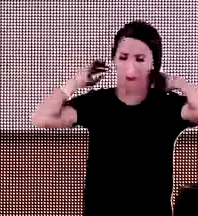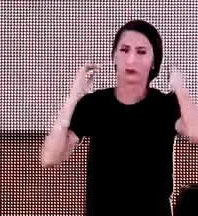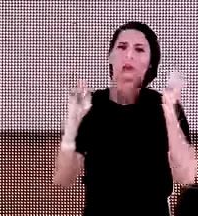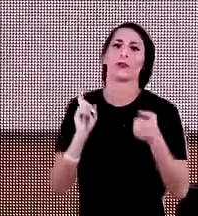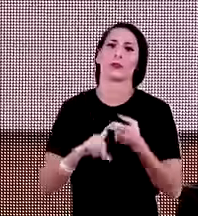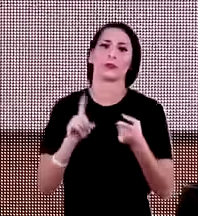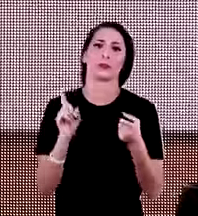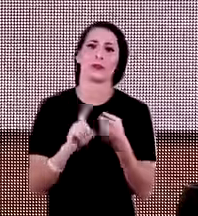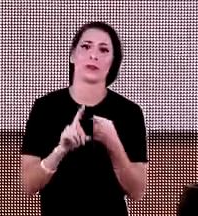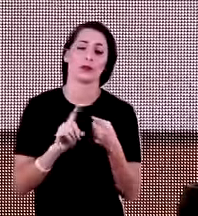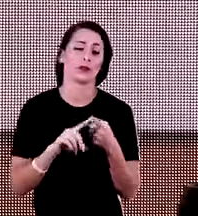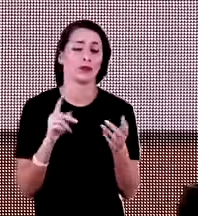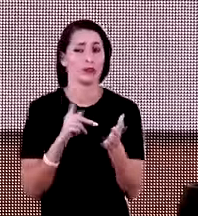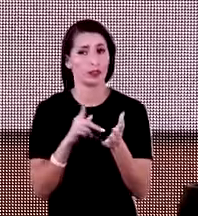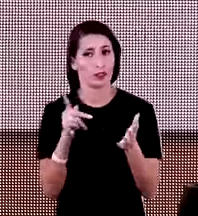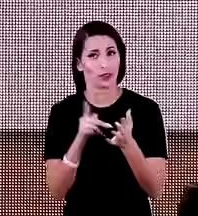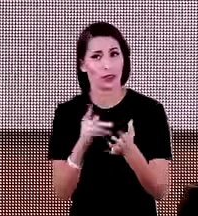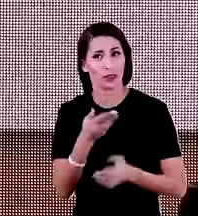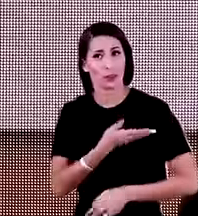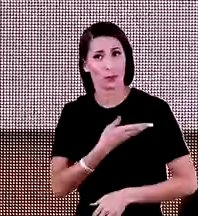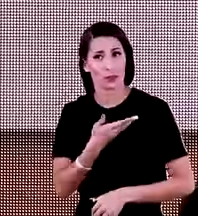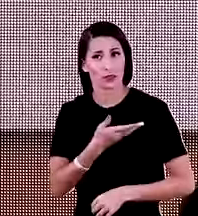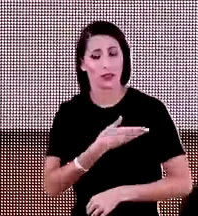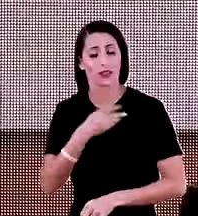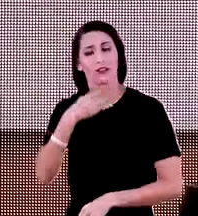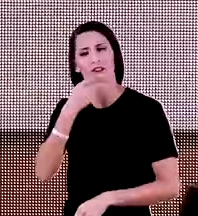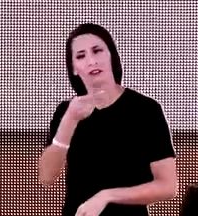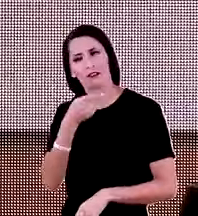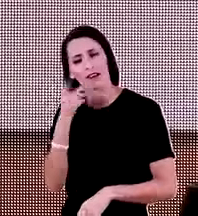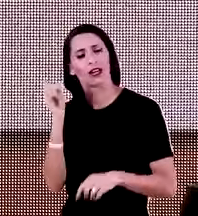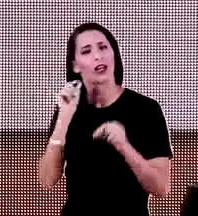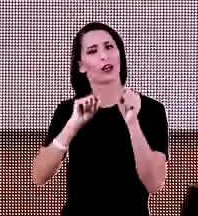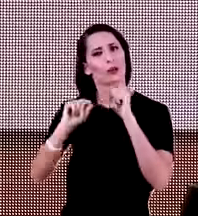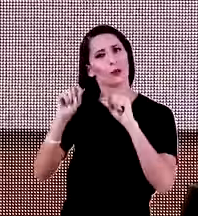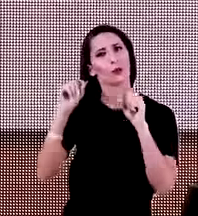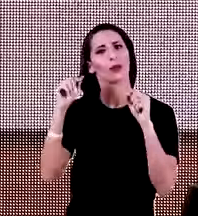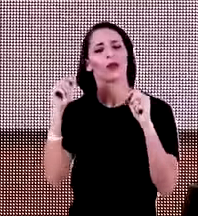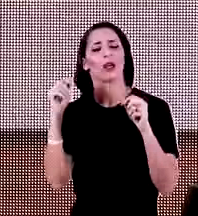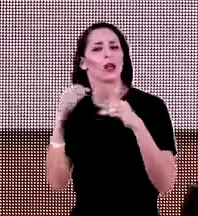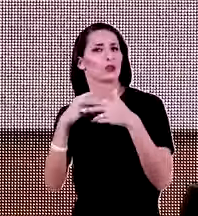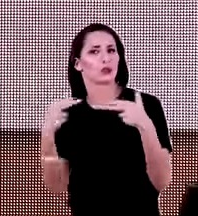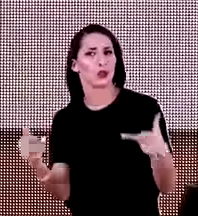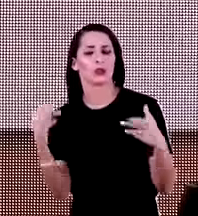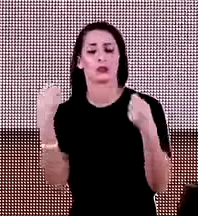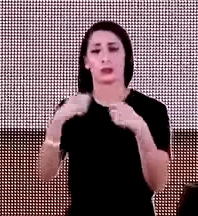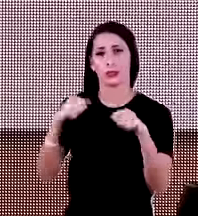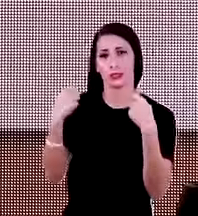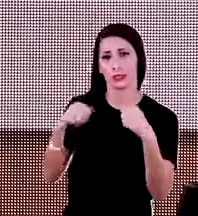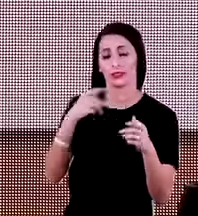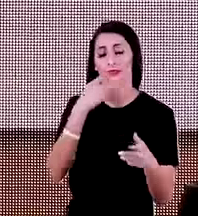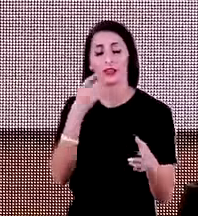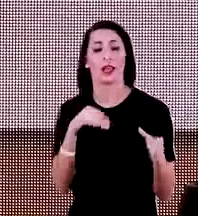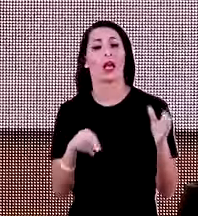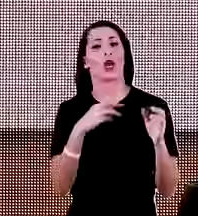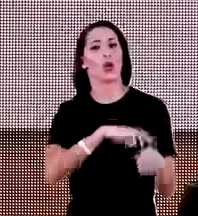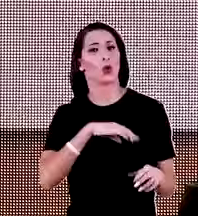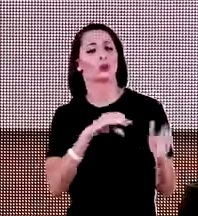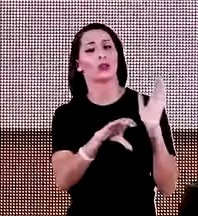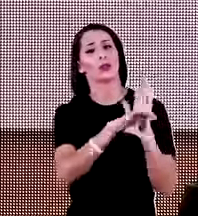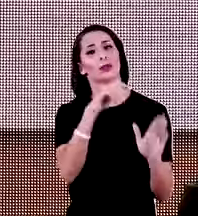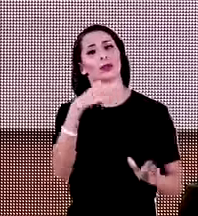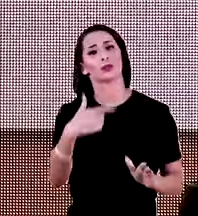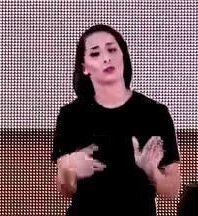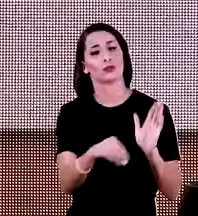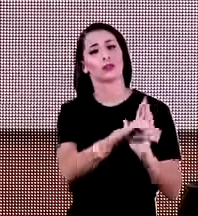Porque a verdadeira amizade fala o que precisa falar e faz o que precisa fazer. Ruth, capítulo 2, versículo 17, diz